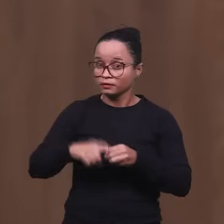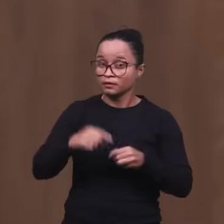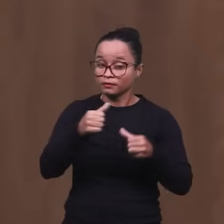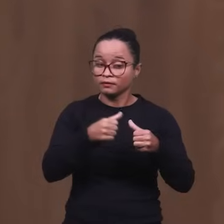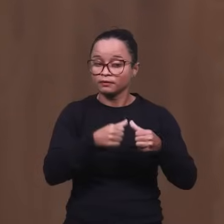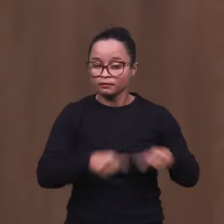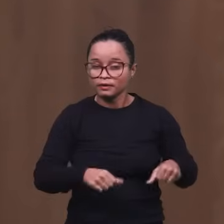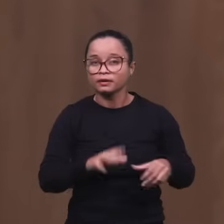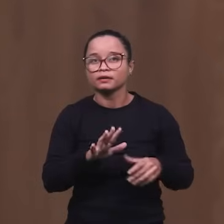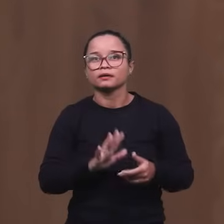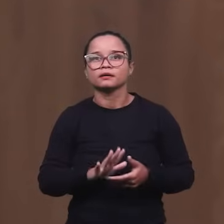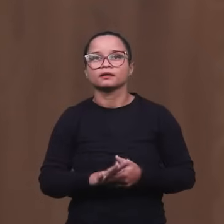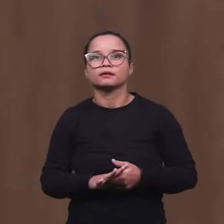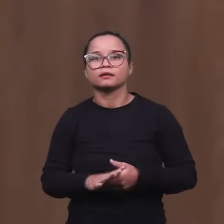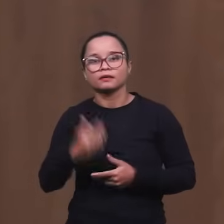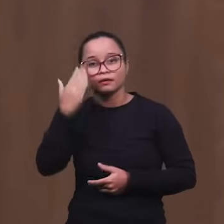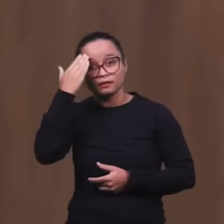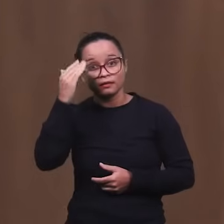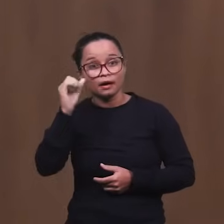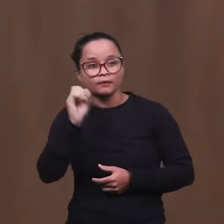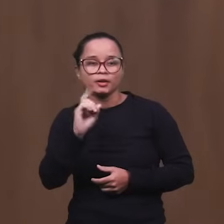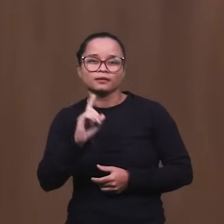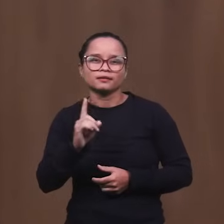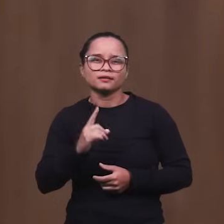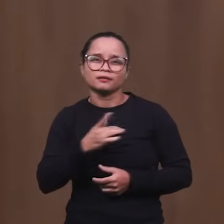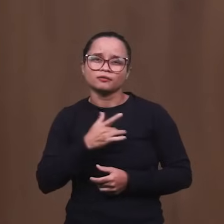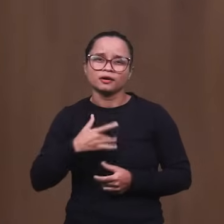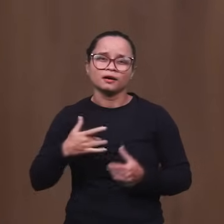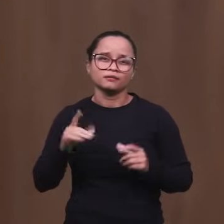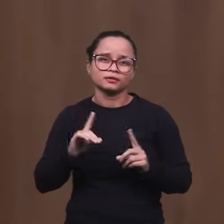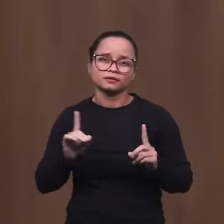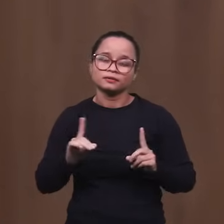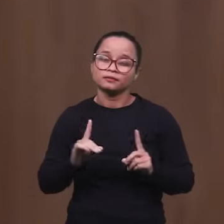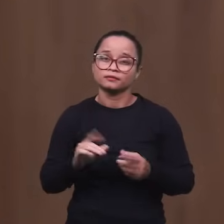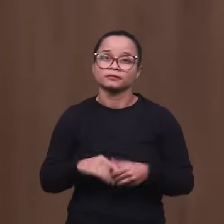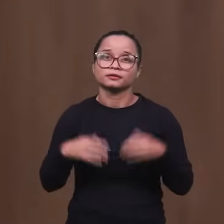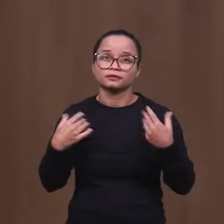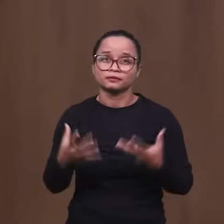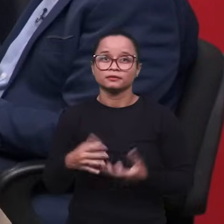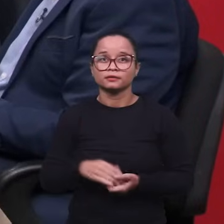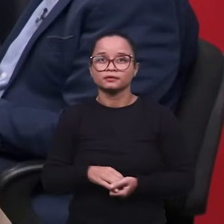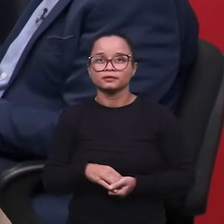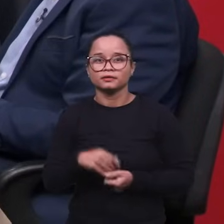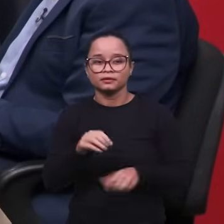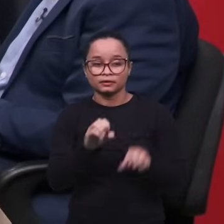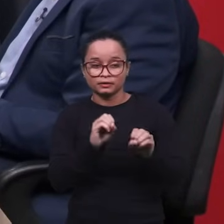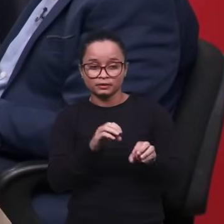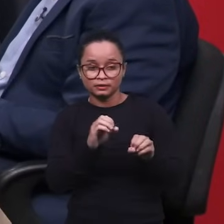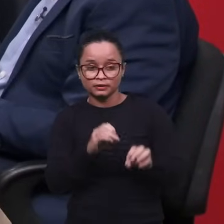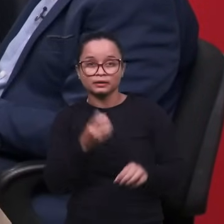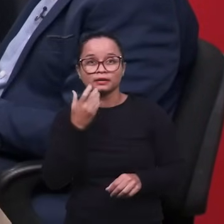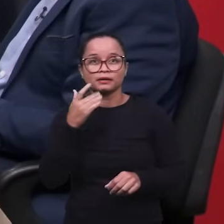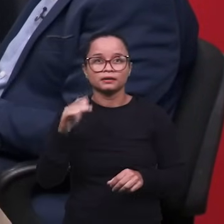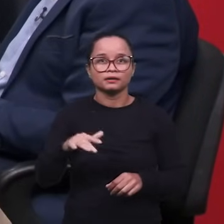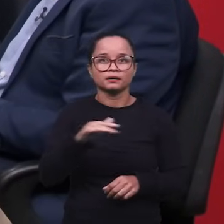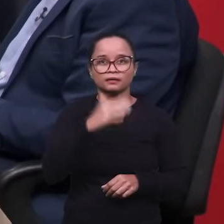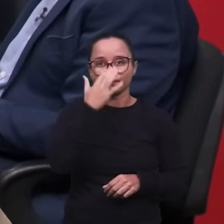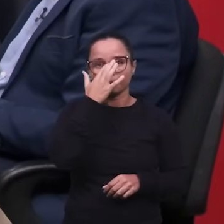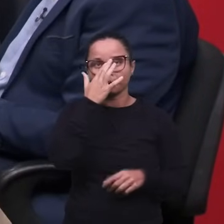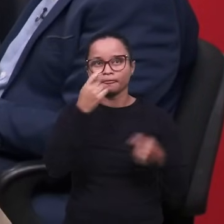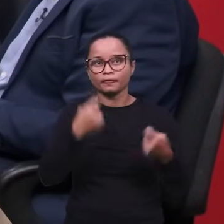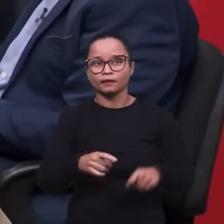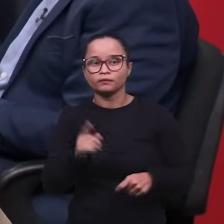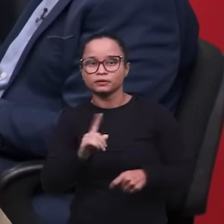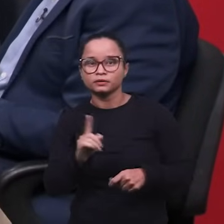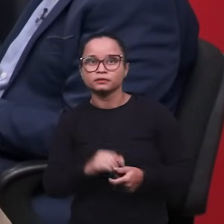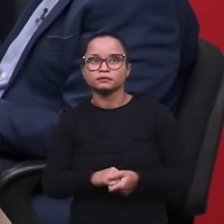ficar. Essas coisas não são sábias, não são saudáveis. O pai não. Aquilo que é do dia a dia da criação, ele não